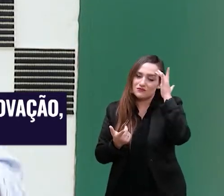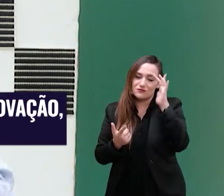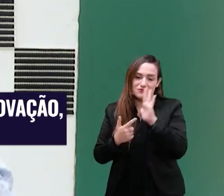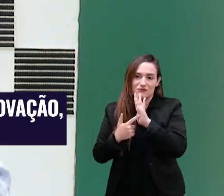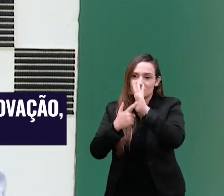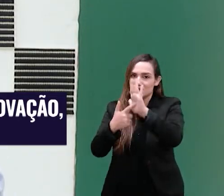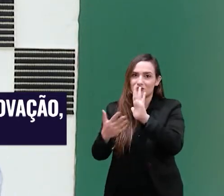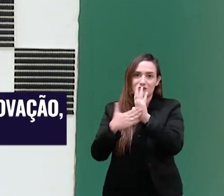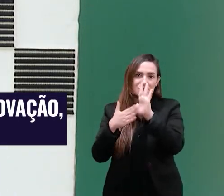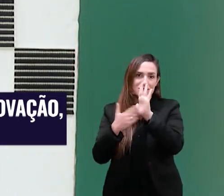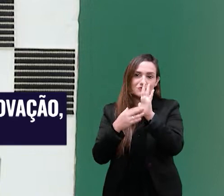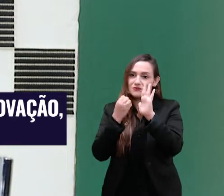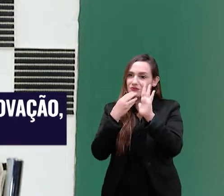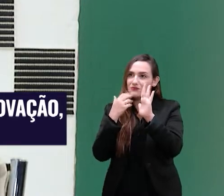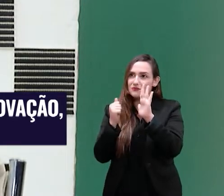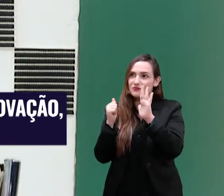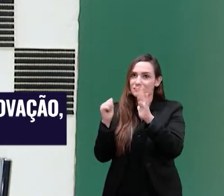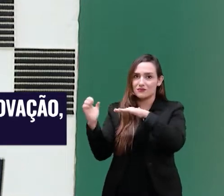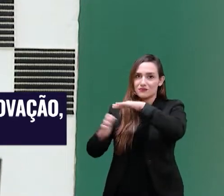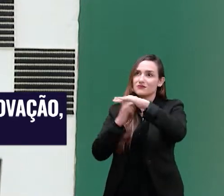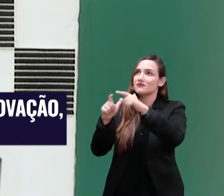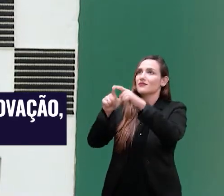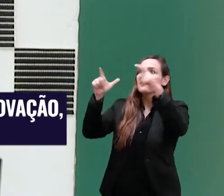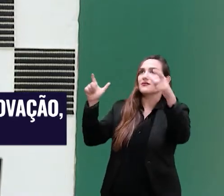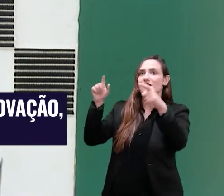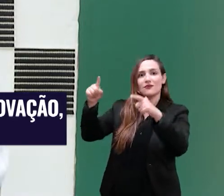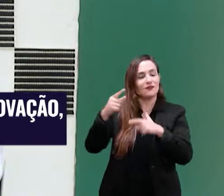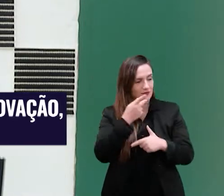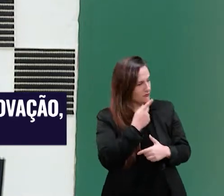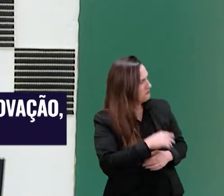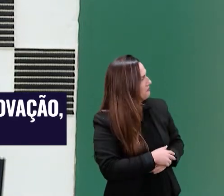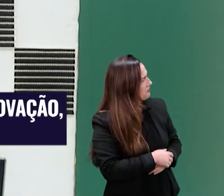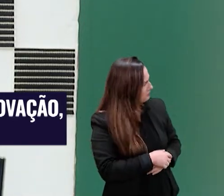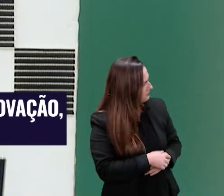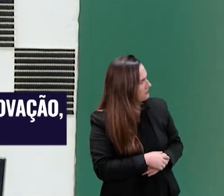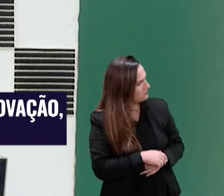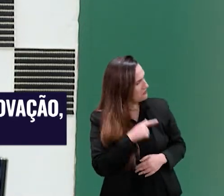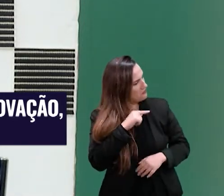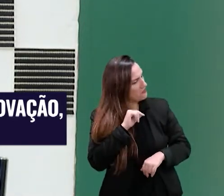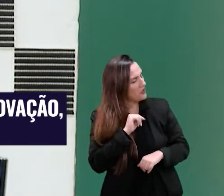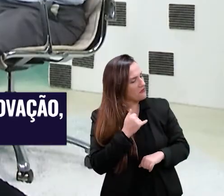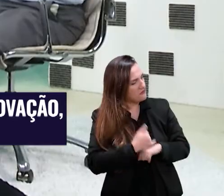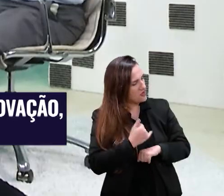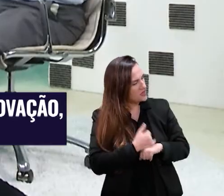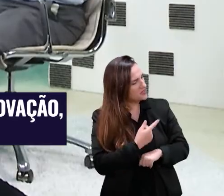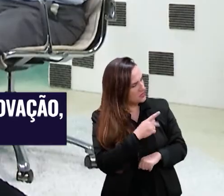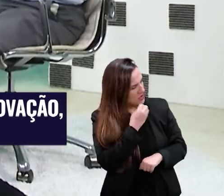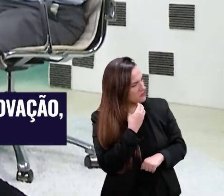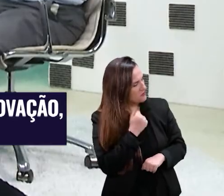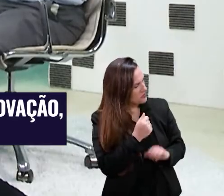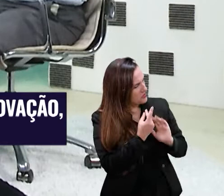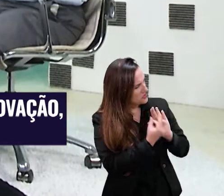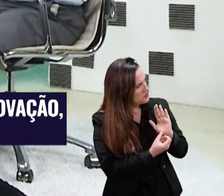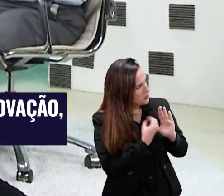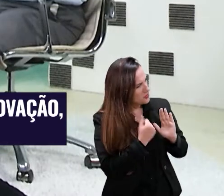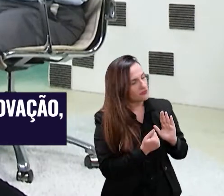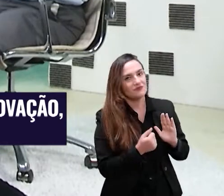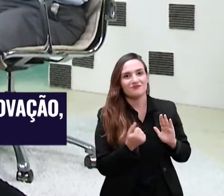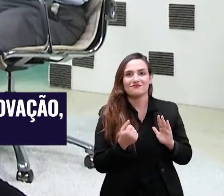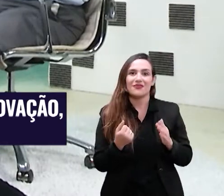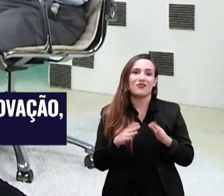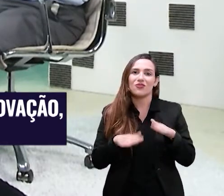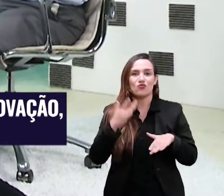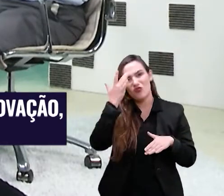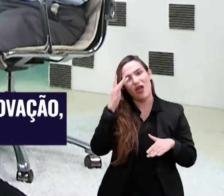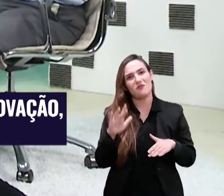uma proposta para que a empresa que está demandando possa dizer assim, não, vamos fazer com essa. Então a gente faz um trabalho de base